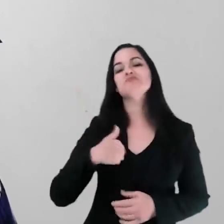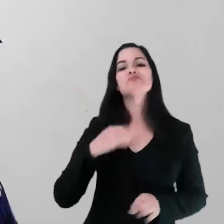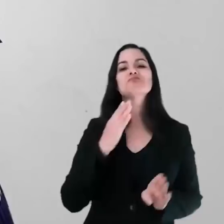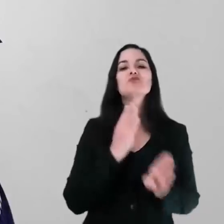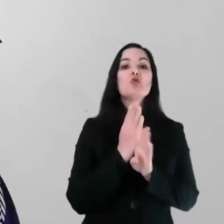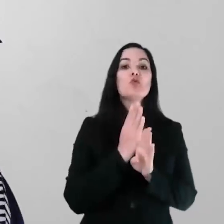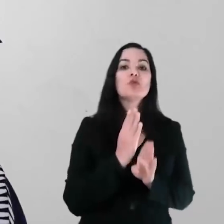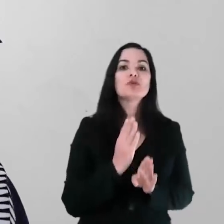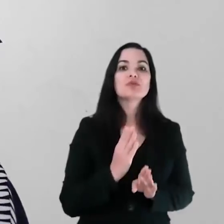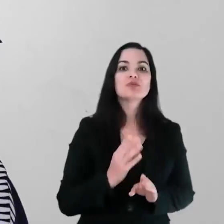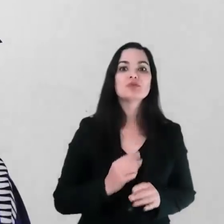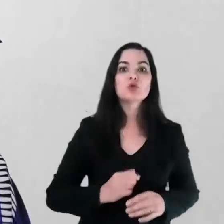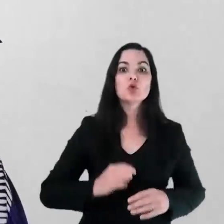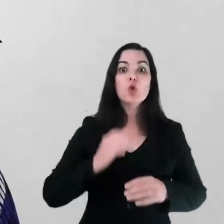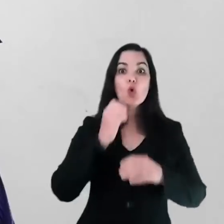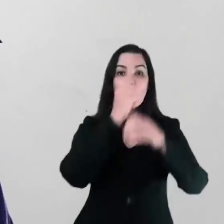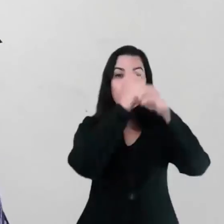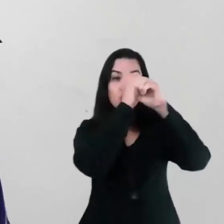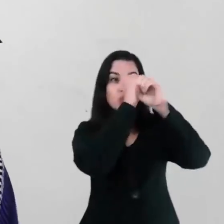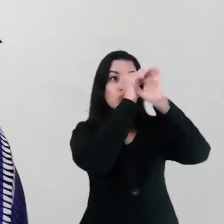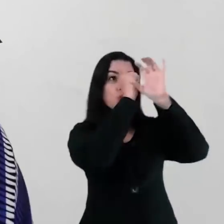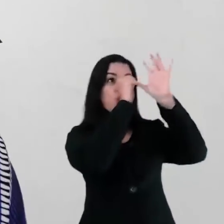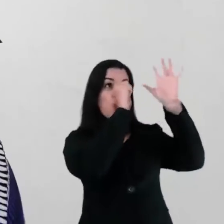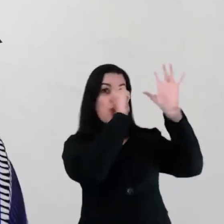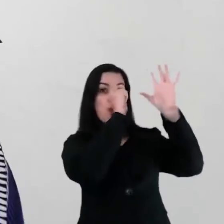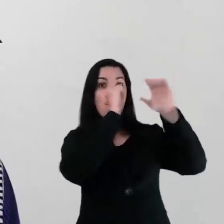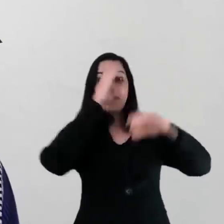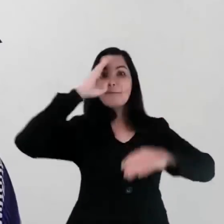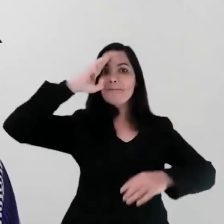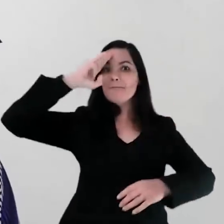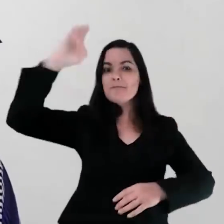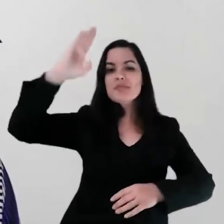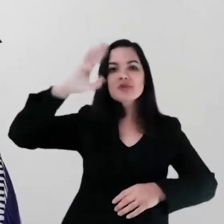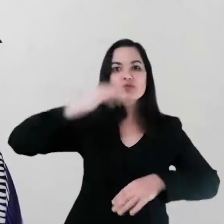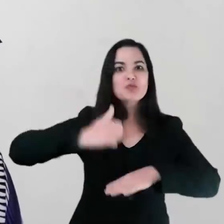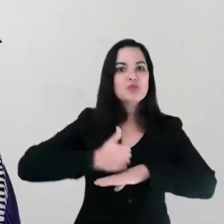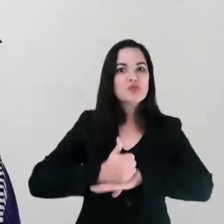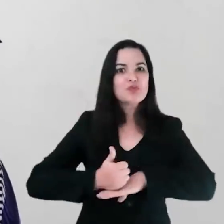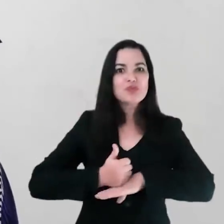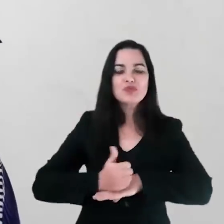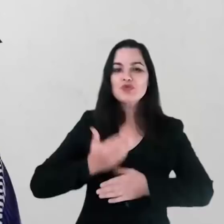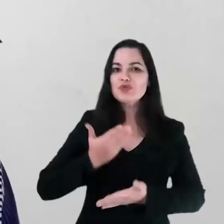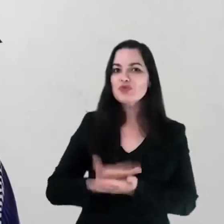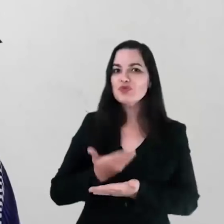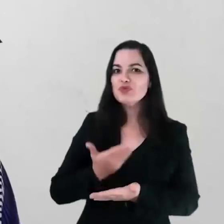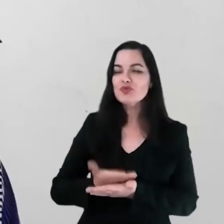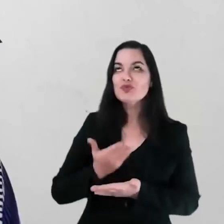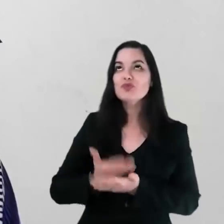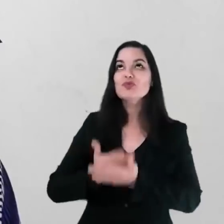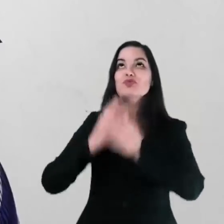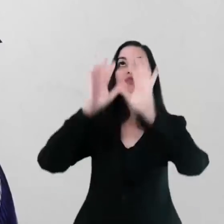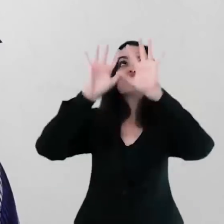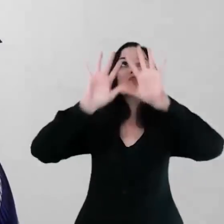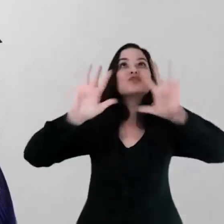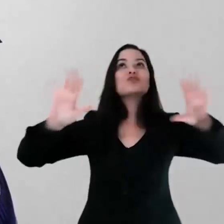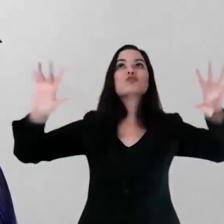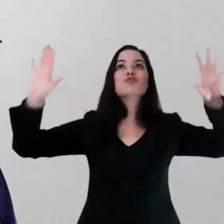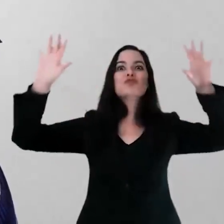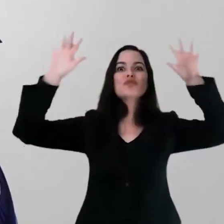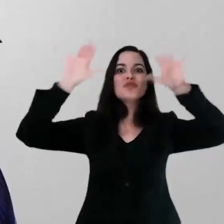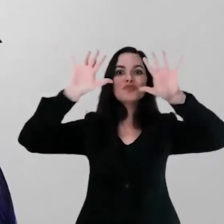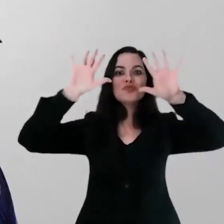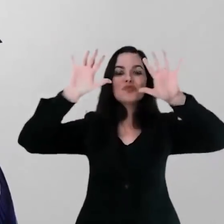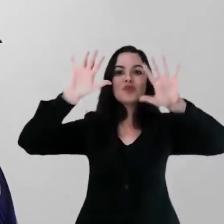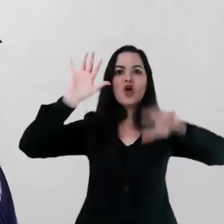descobri que os astrônomos são os principais profissionais que estudam o espaço. Mas eles não